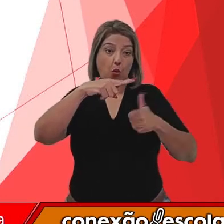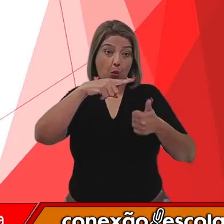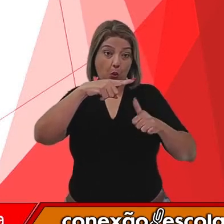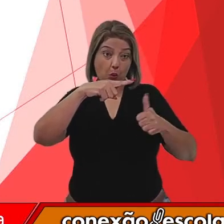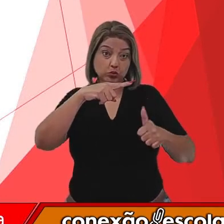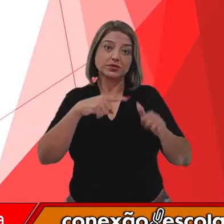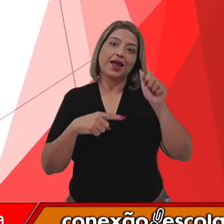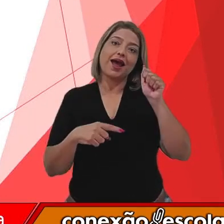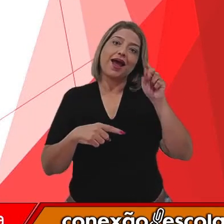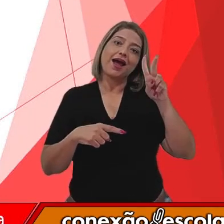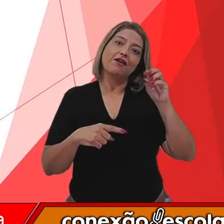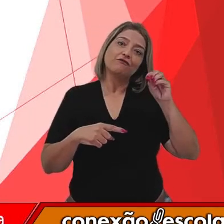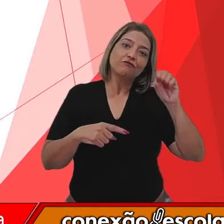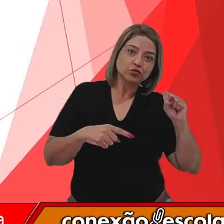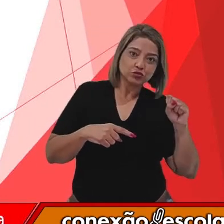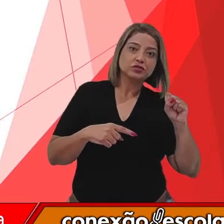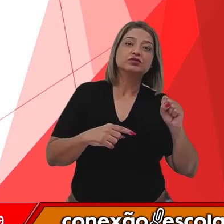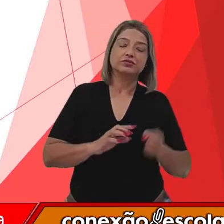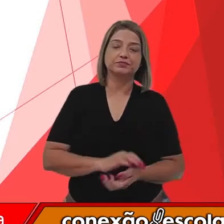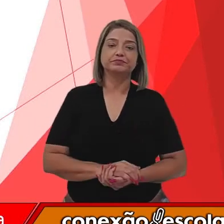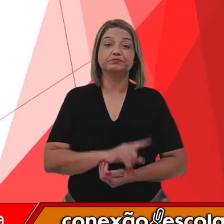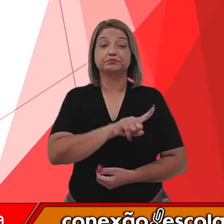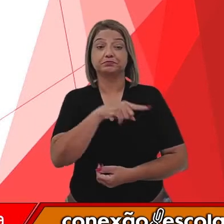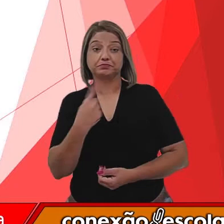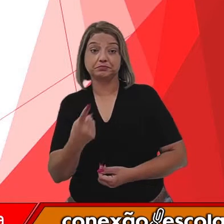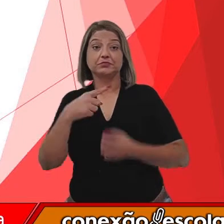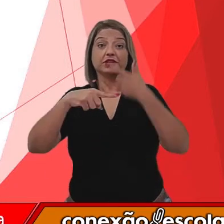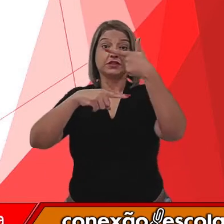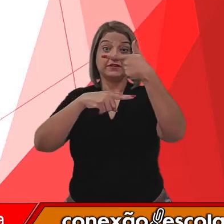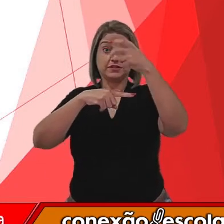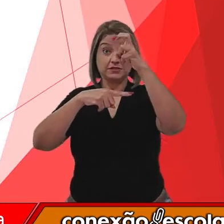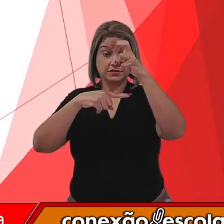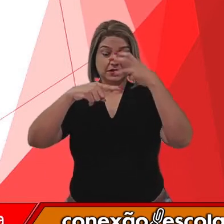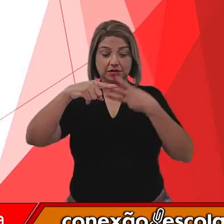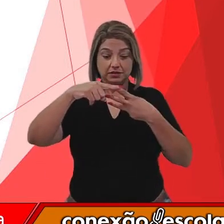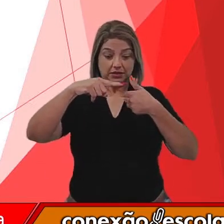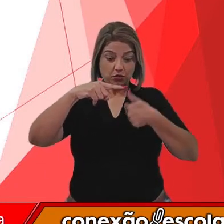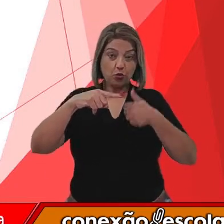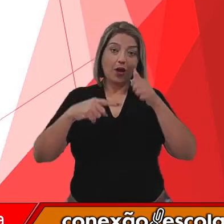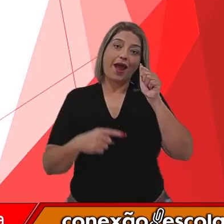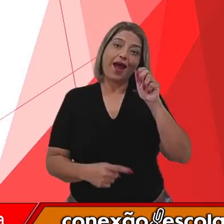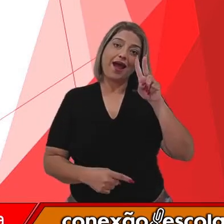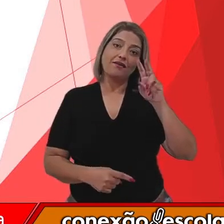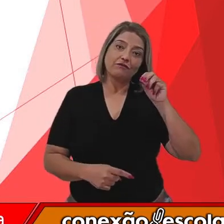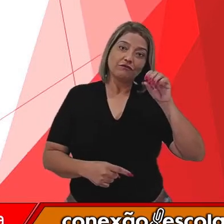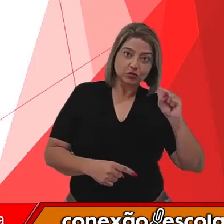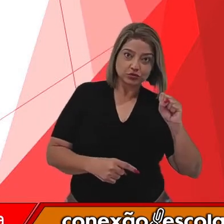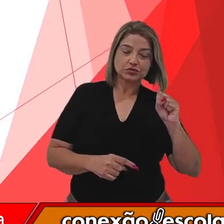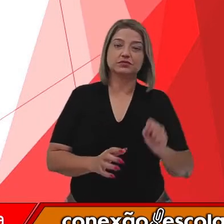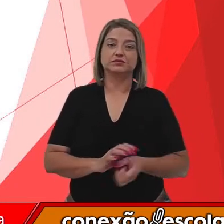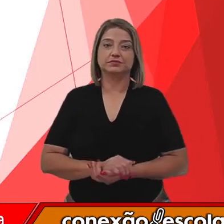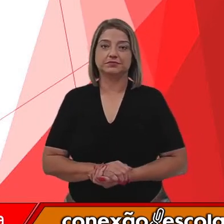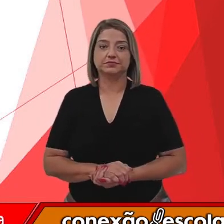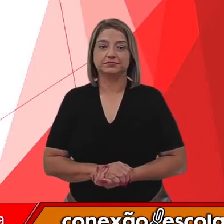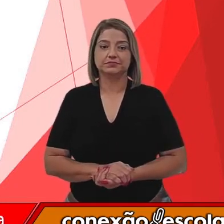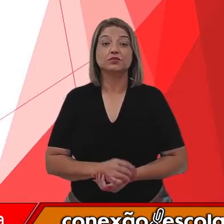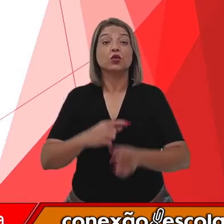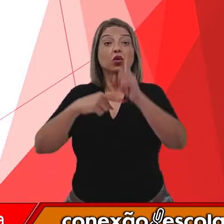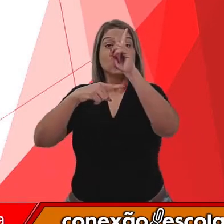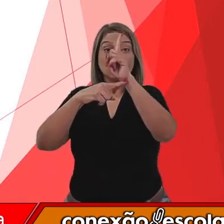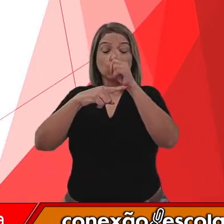11 avos. Próximo, 25, 31 avos.